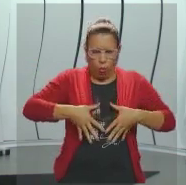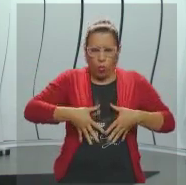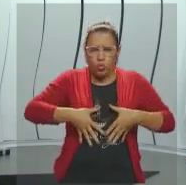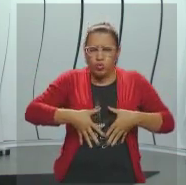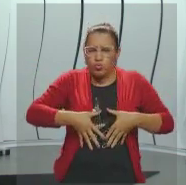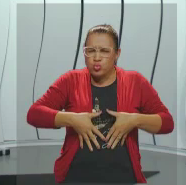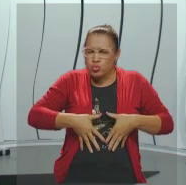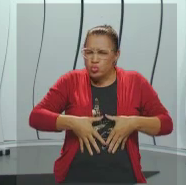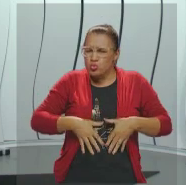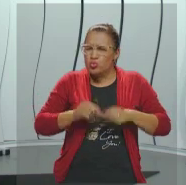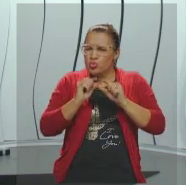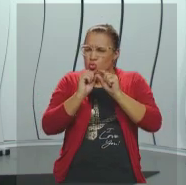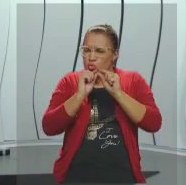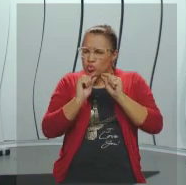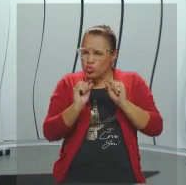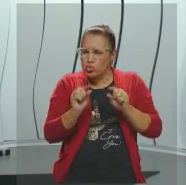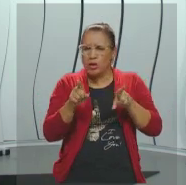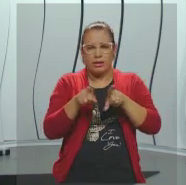pequenininho.